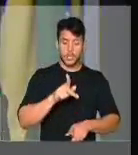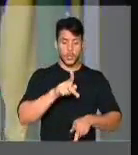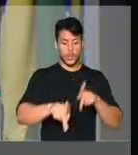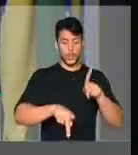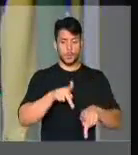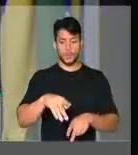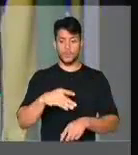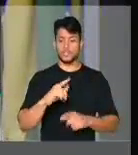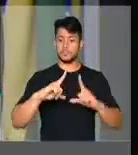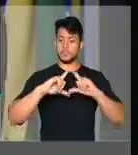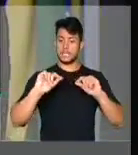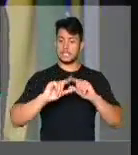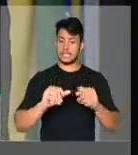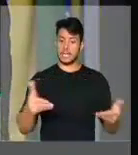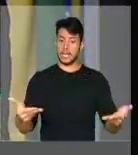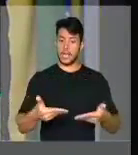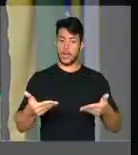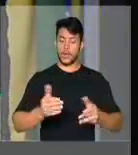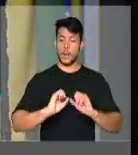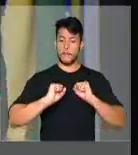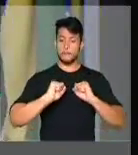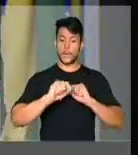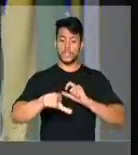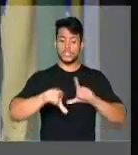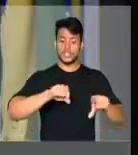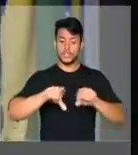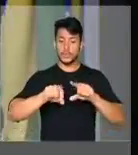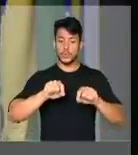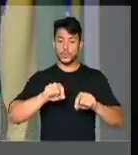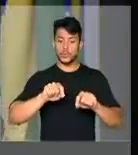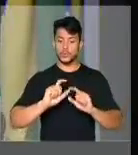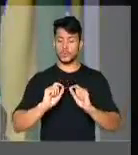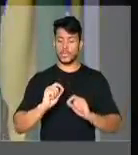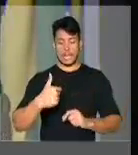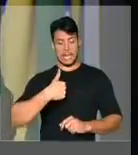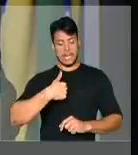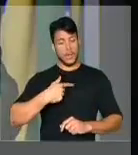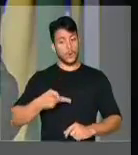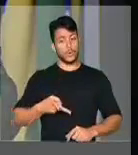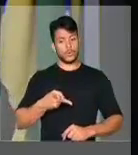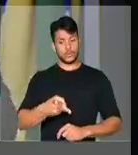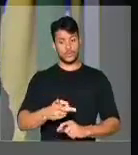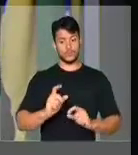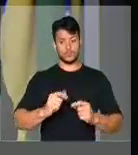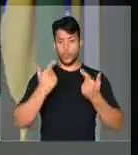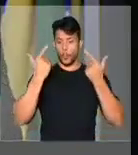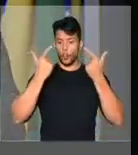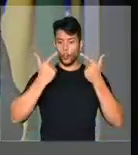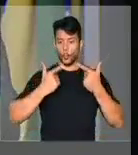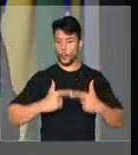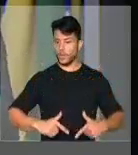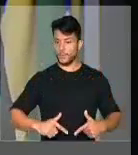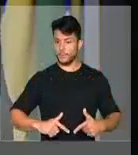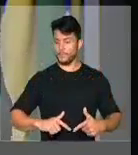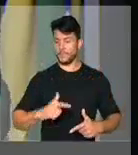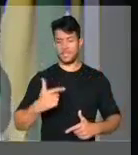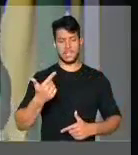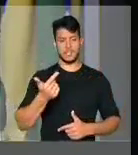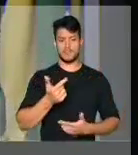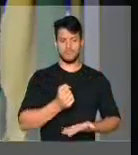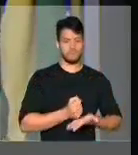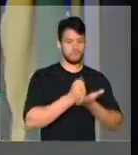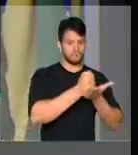tem a possibilidade agora de escolher. Eu me mantenho neutro, não vou